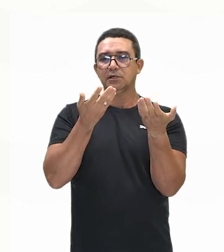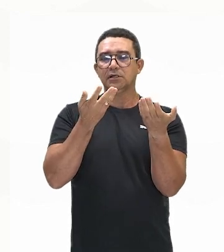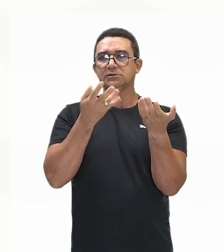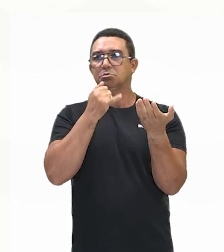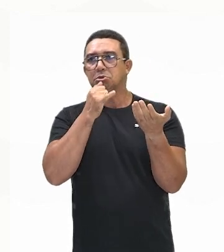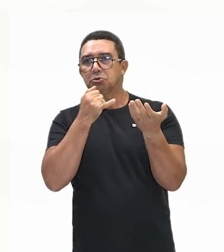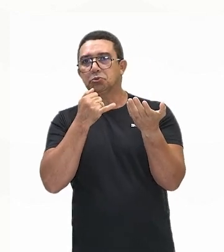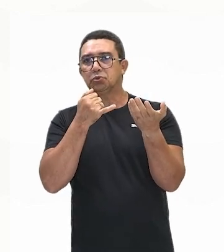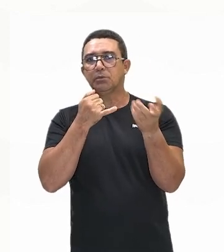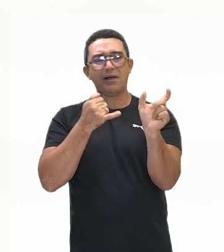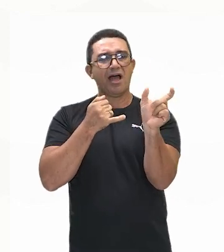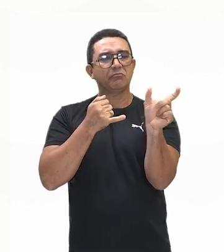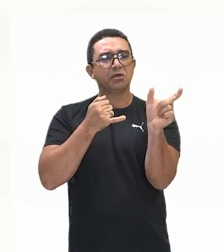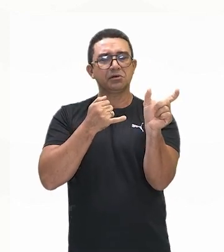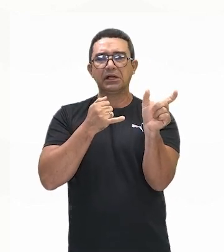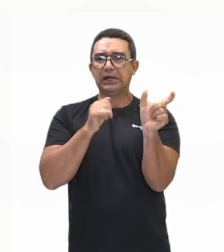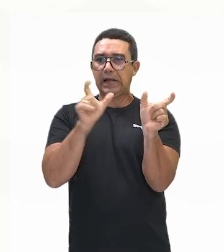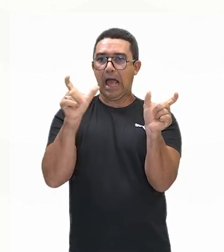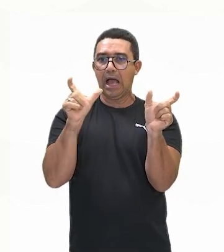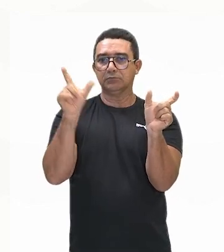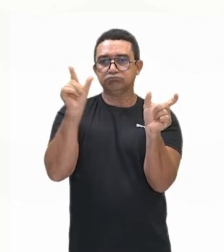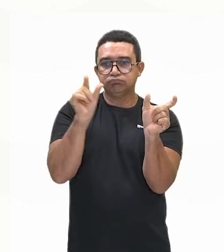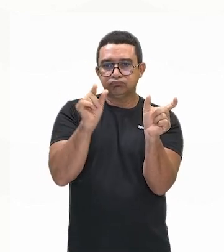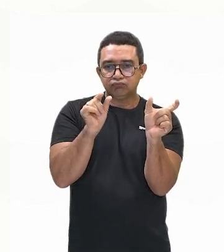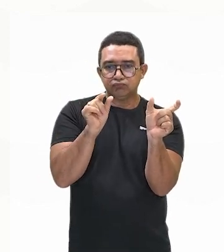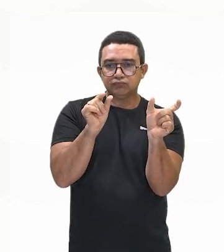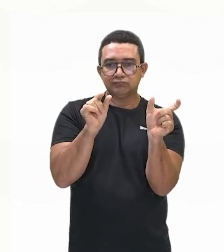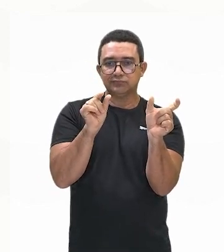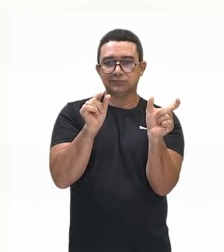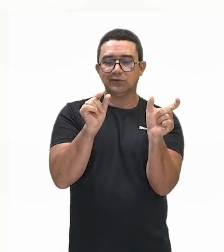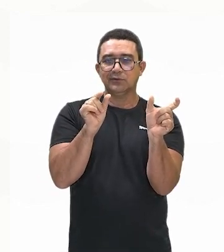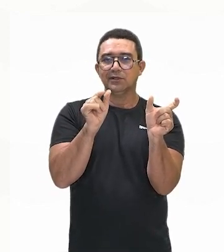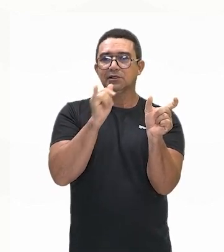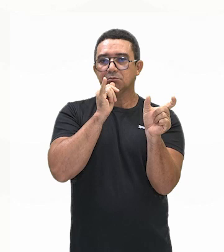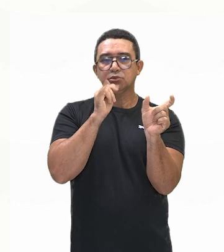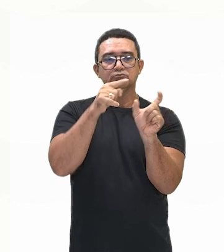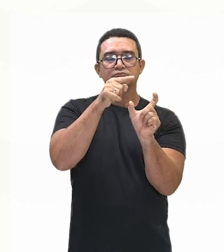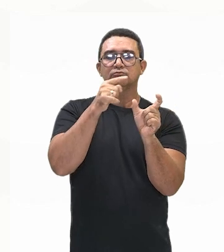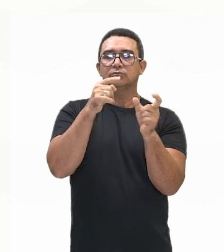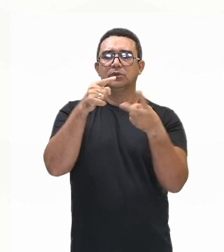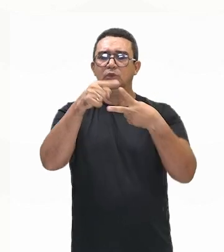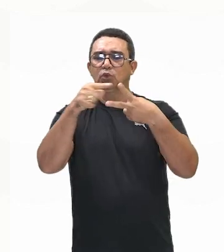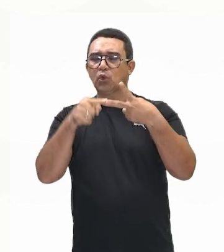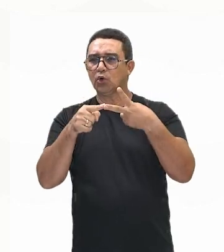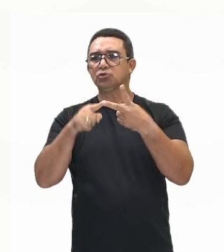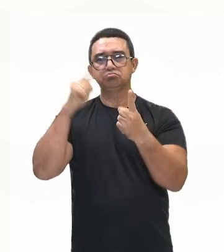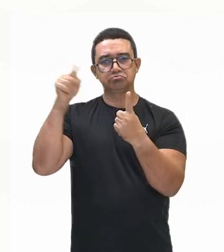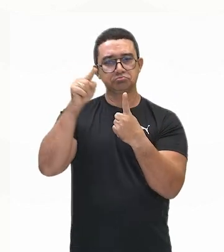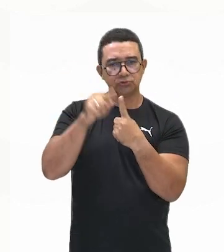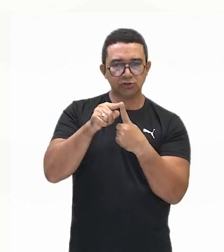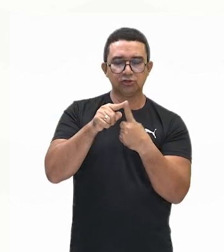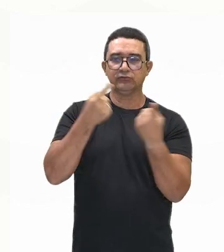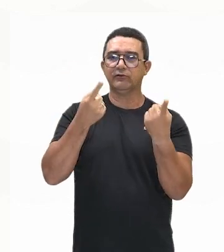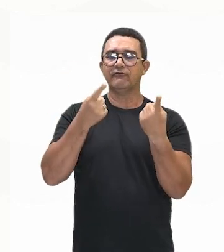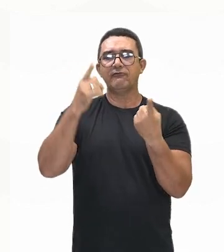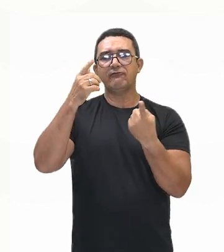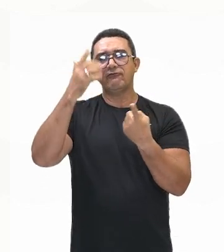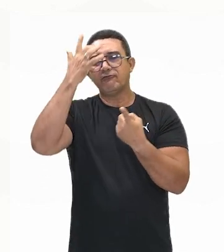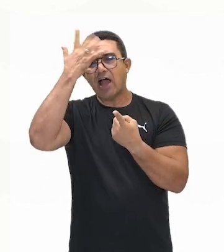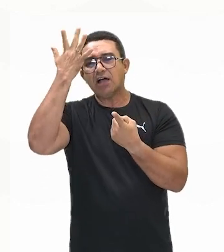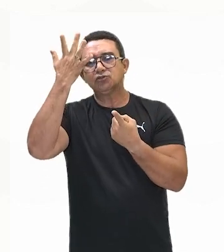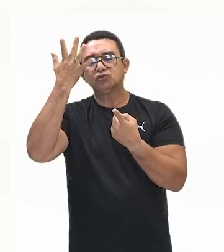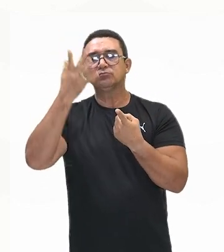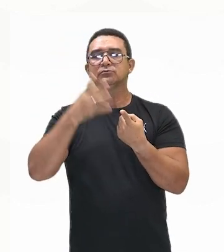eu abreviar, ele responde a dois objetivos, que é tornar a fala mais